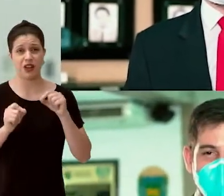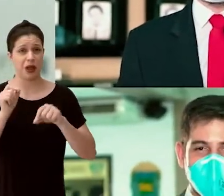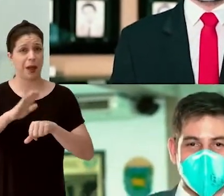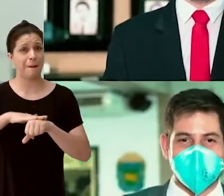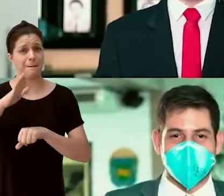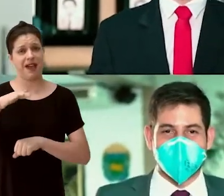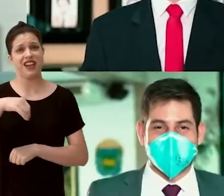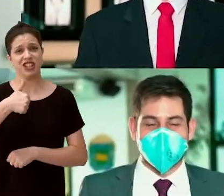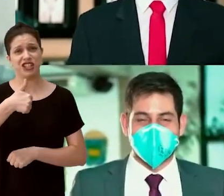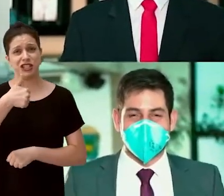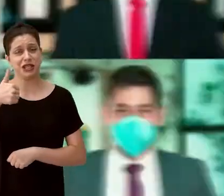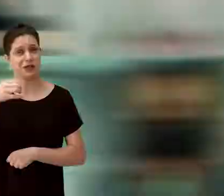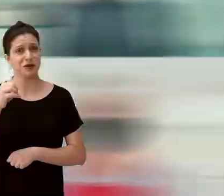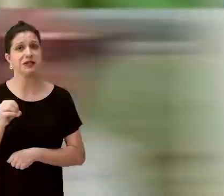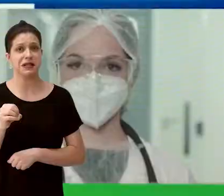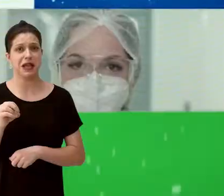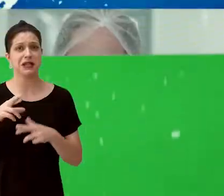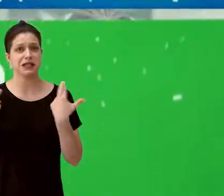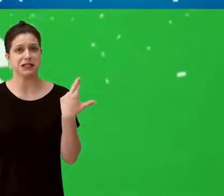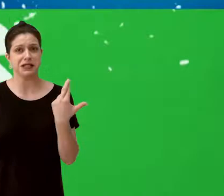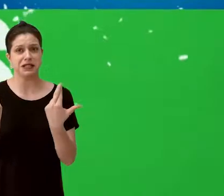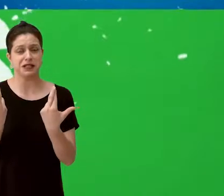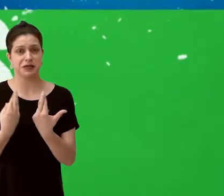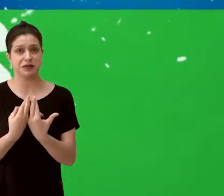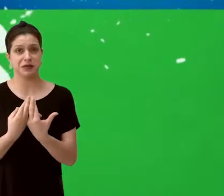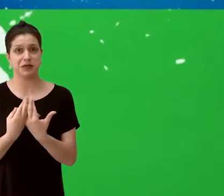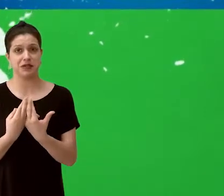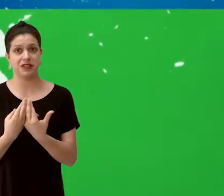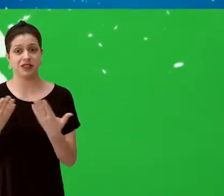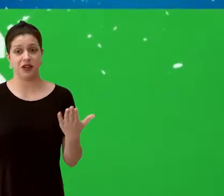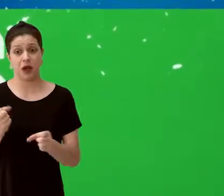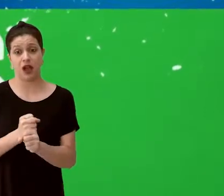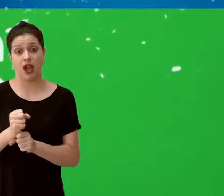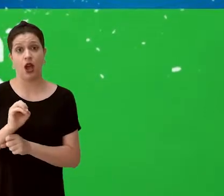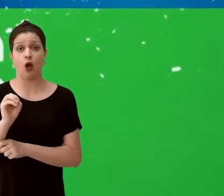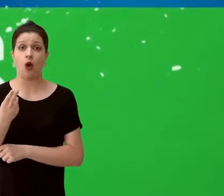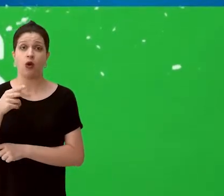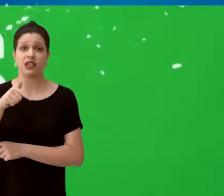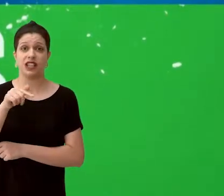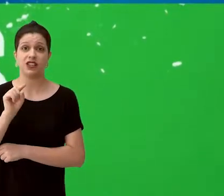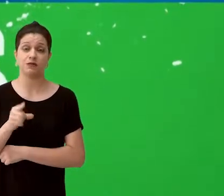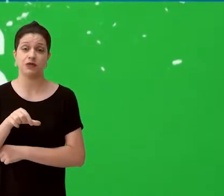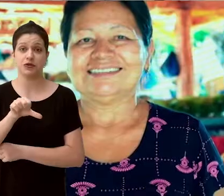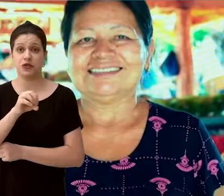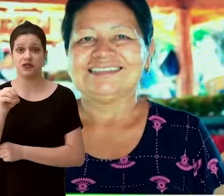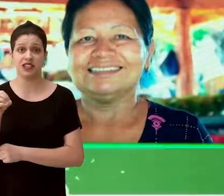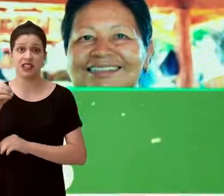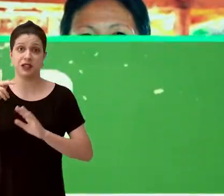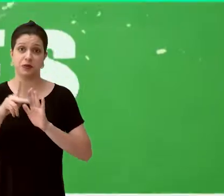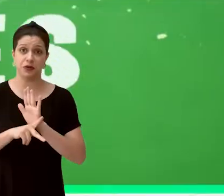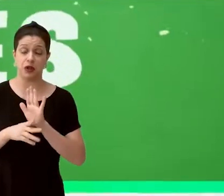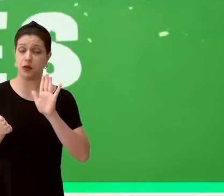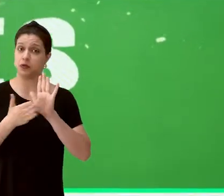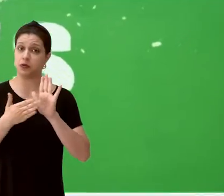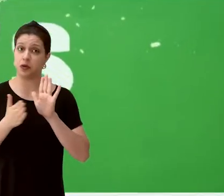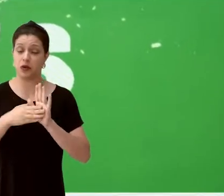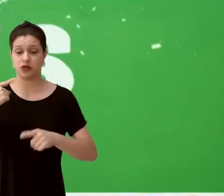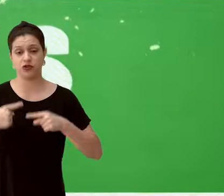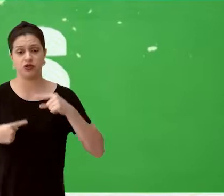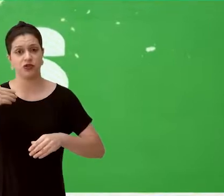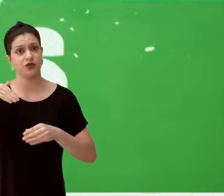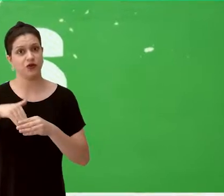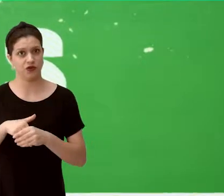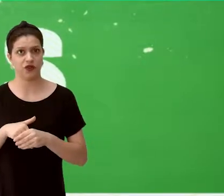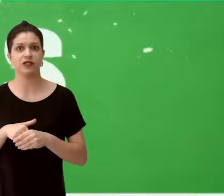Nós poderíamos falar das mais de 110 sessões transmitidas ao vivo este ano ou dos 7.900 projetos e